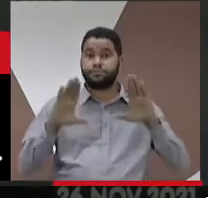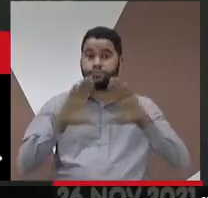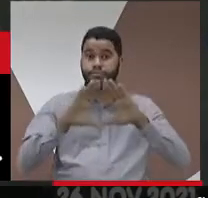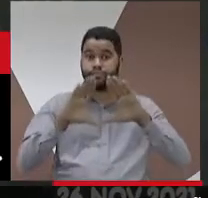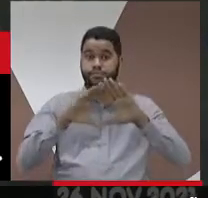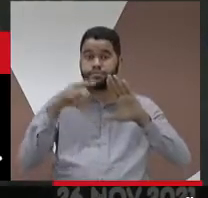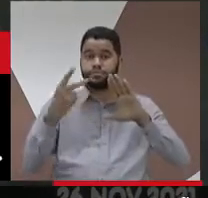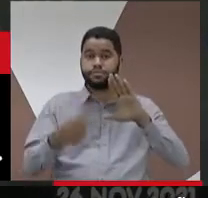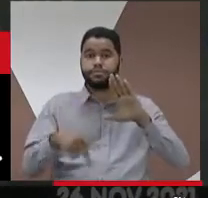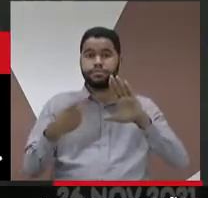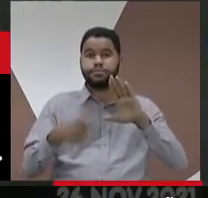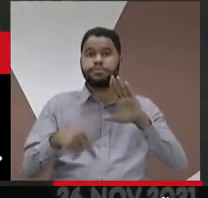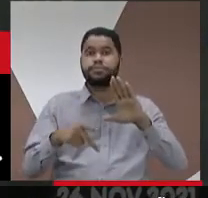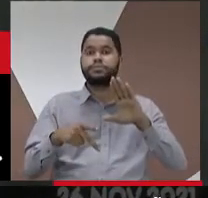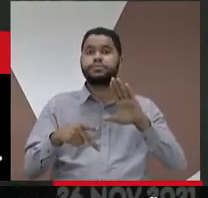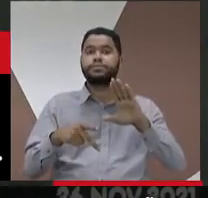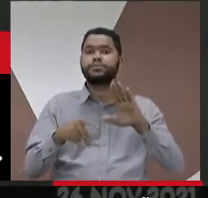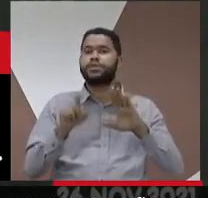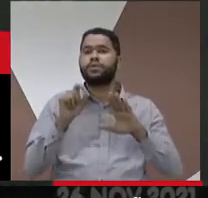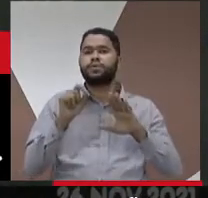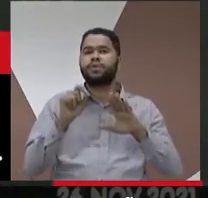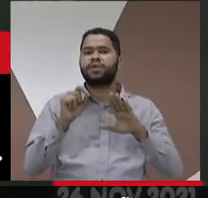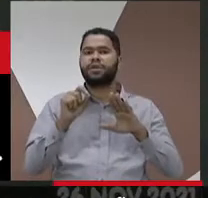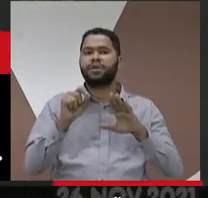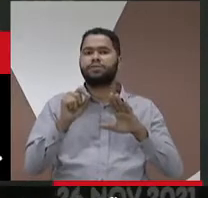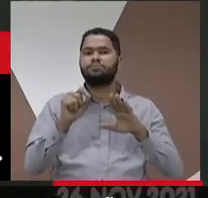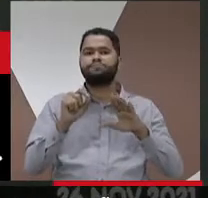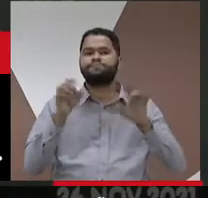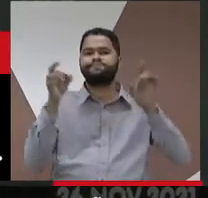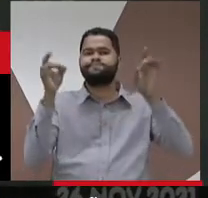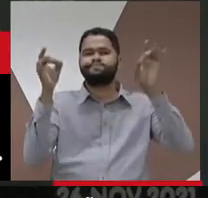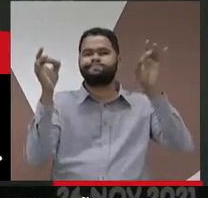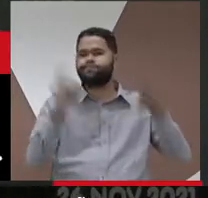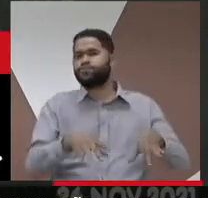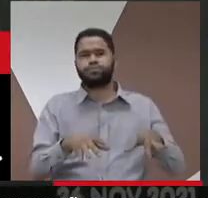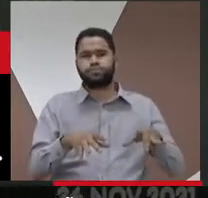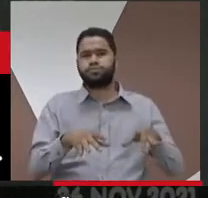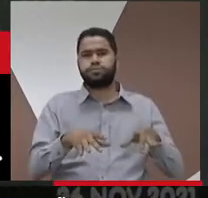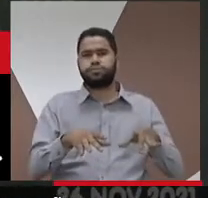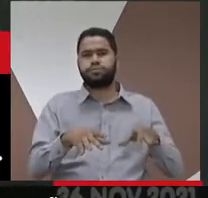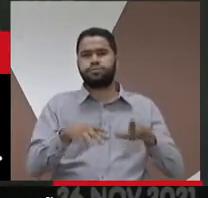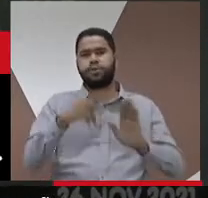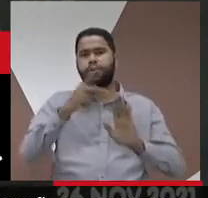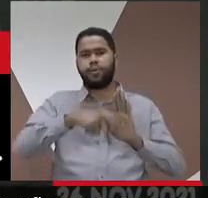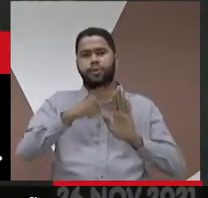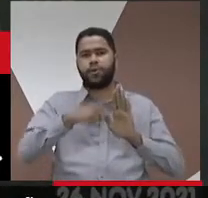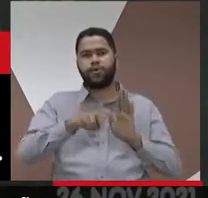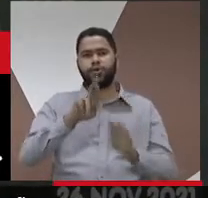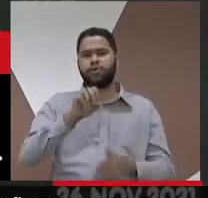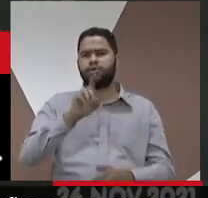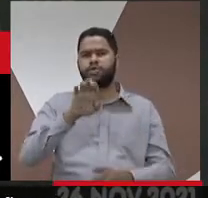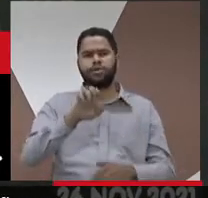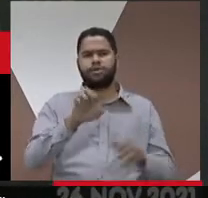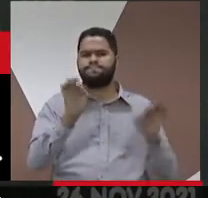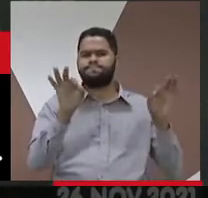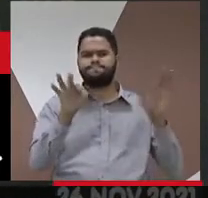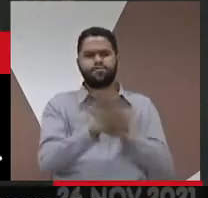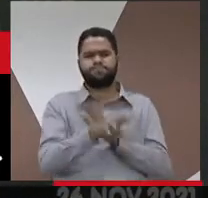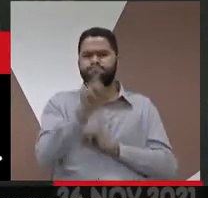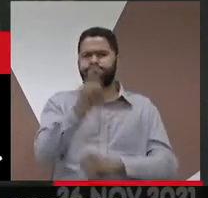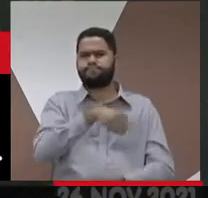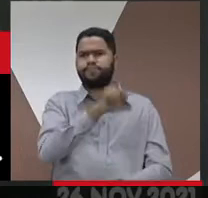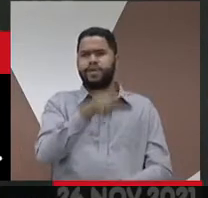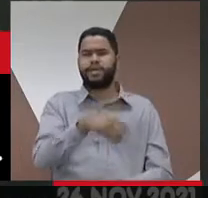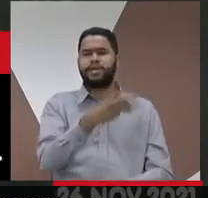Minas Gerais sepulte de vez o projeto de lei